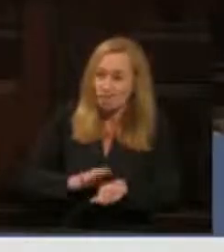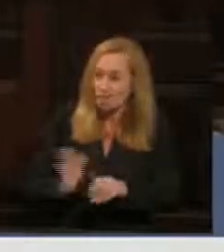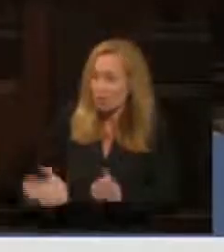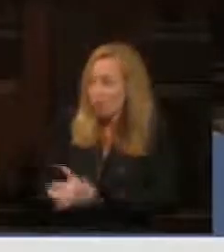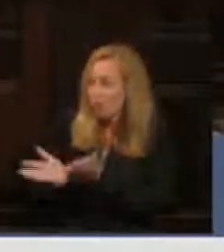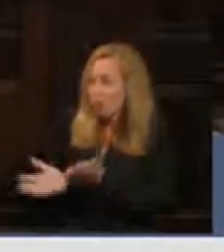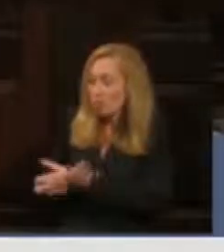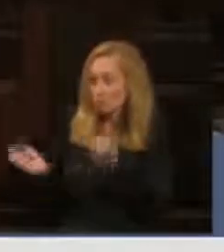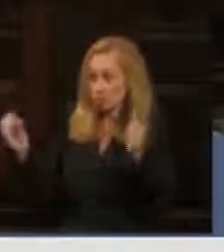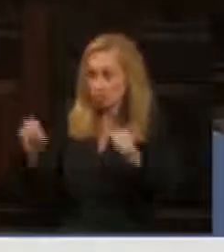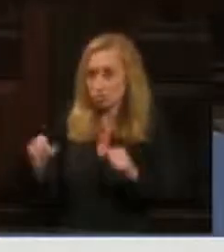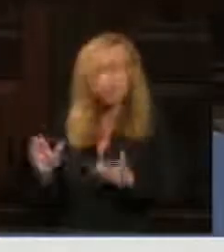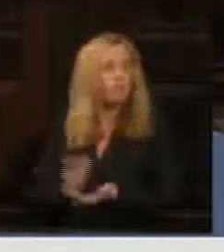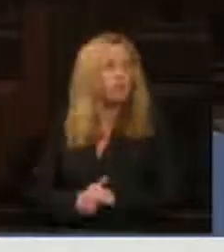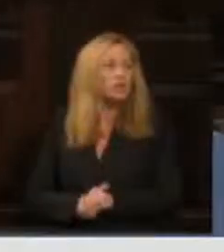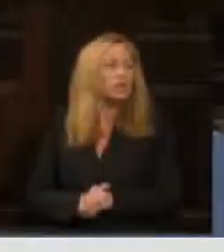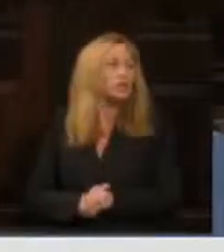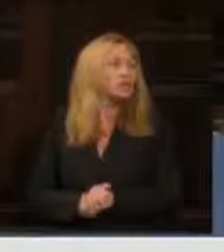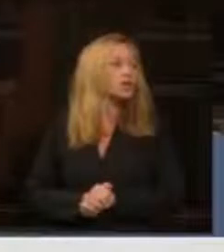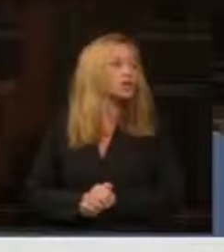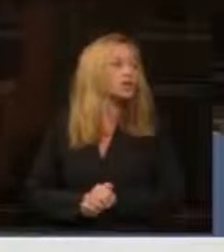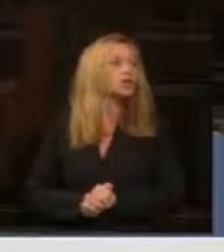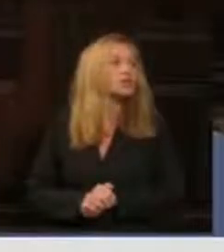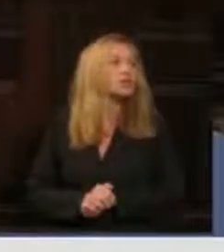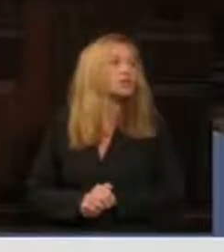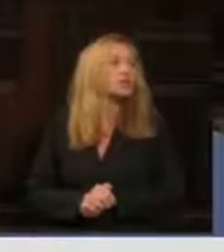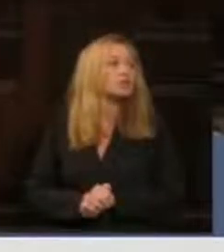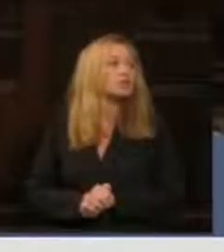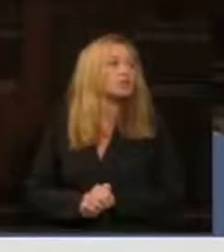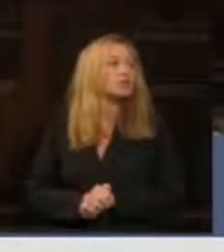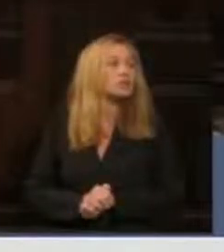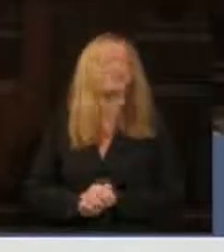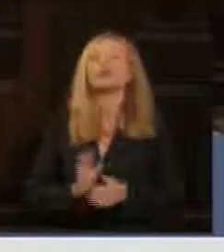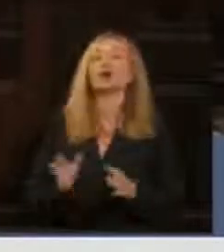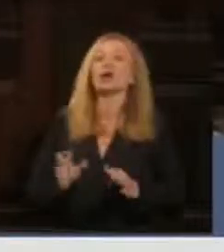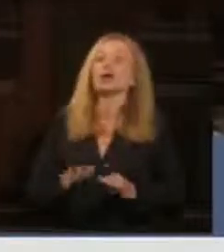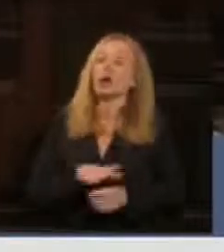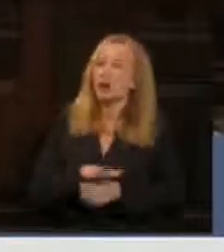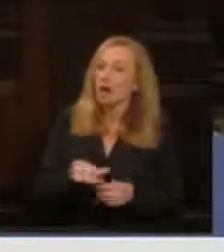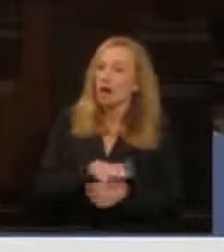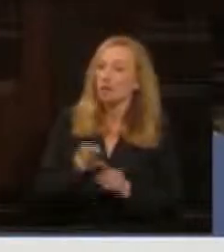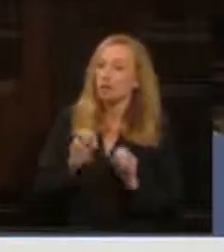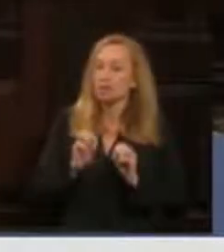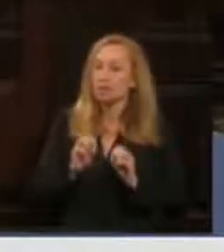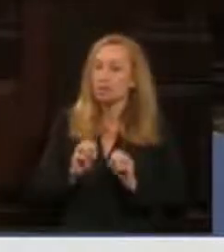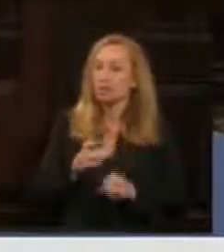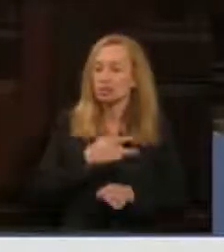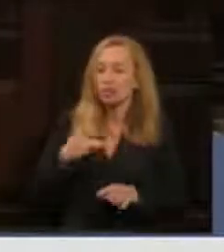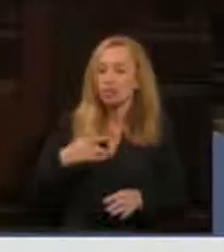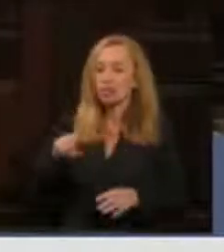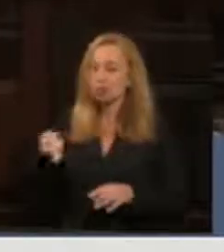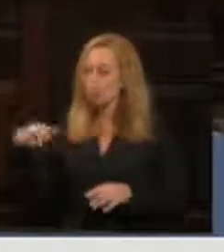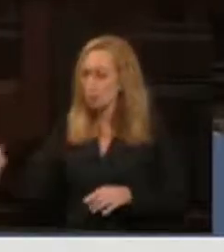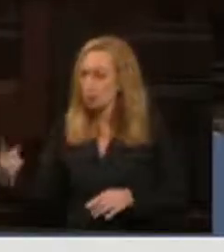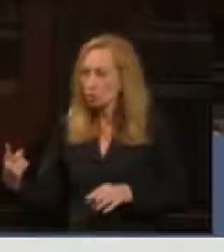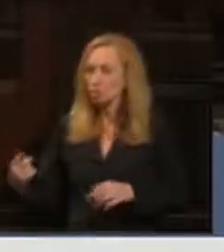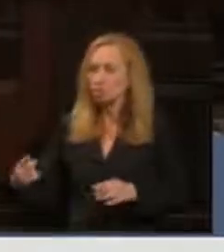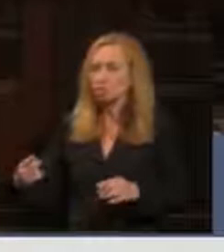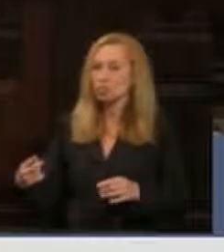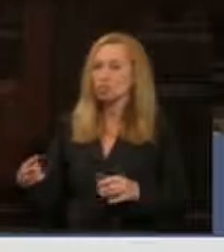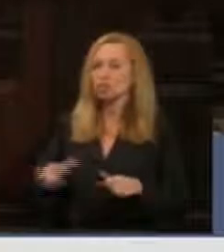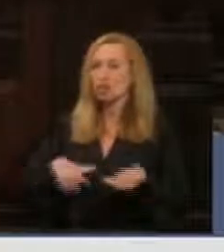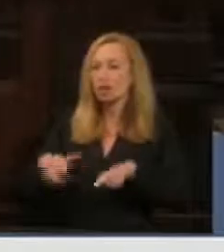sociais. É premente a articulação de serviços de saúde com outros serviços públicos voltados